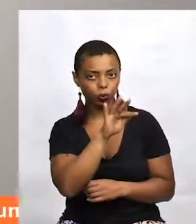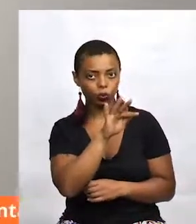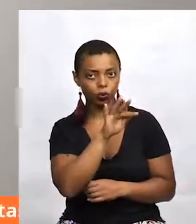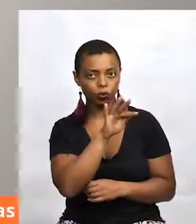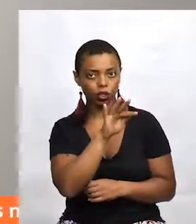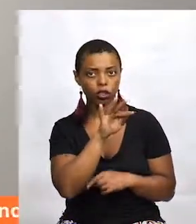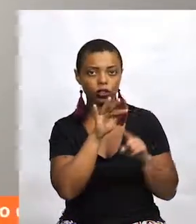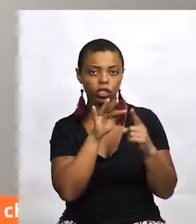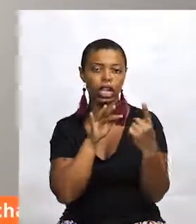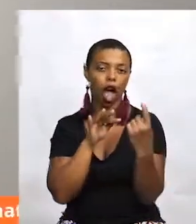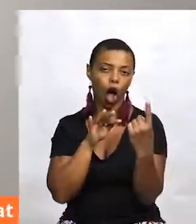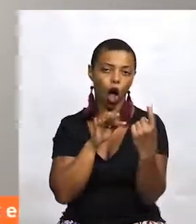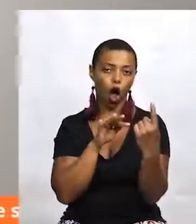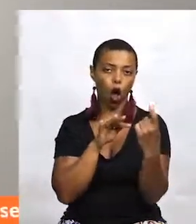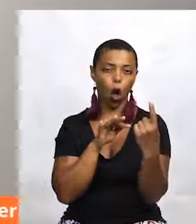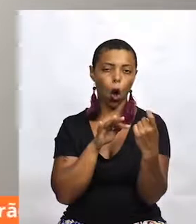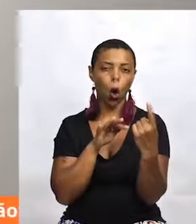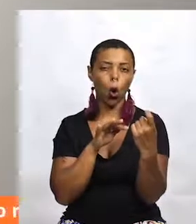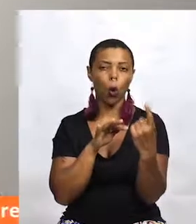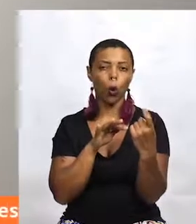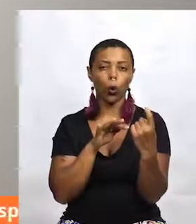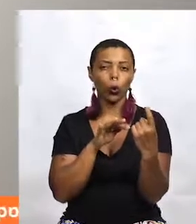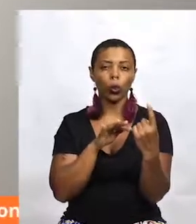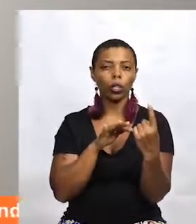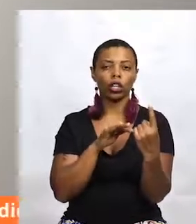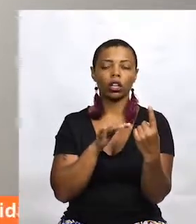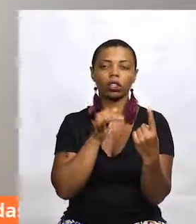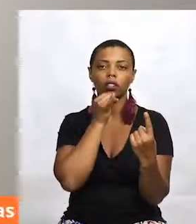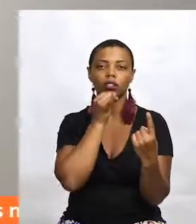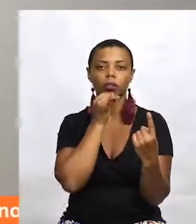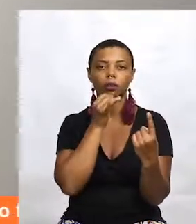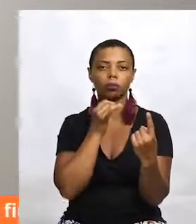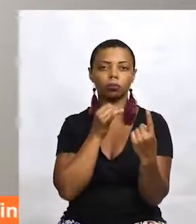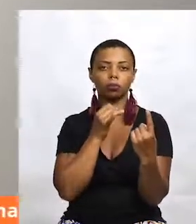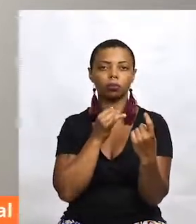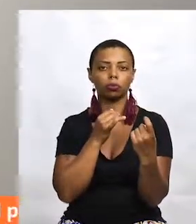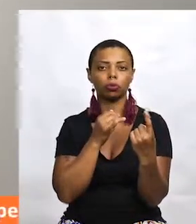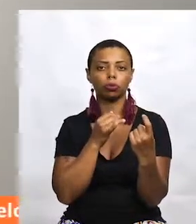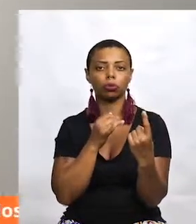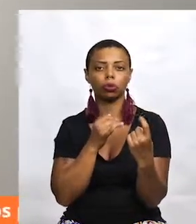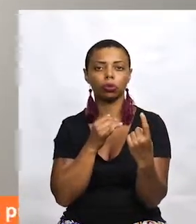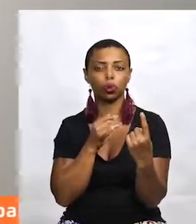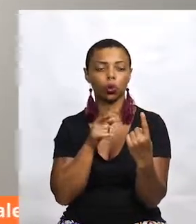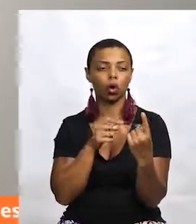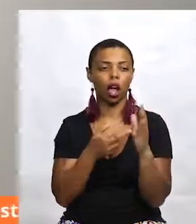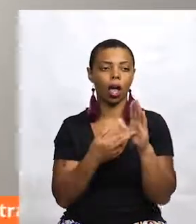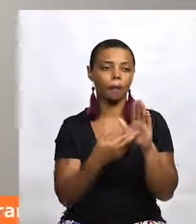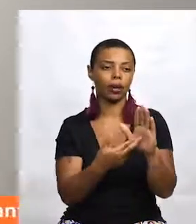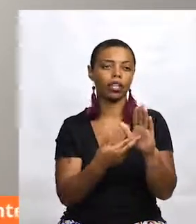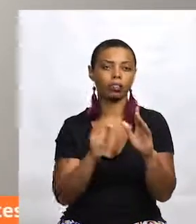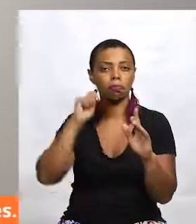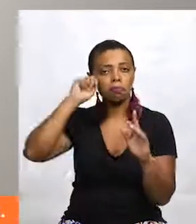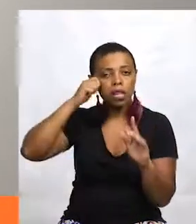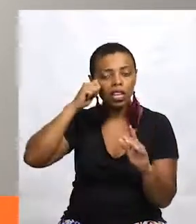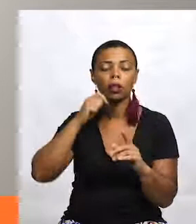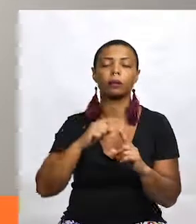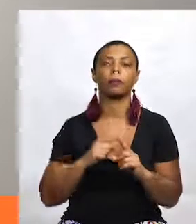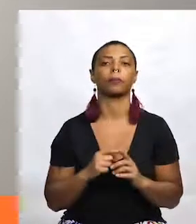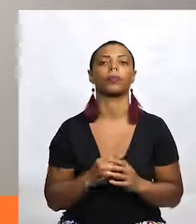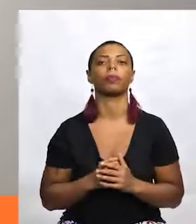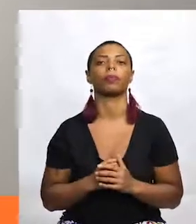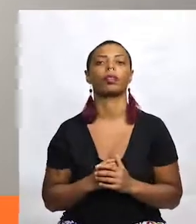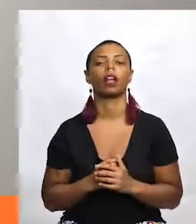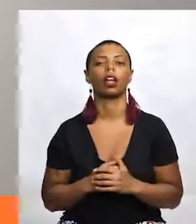você é a única, muitas vezes, né? Você é a única pessoa que está ali, a única pessoa que você representa. E